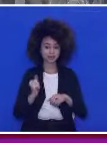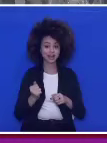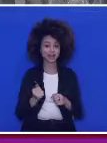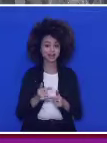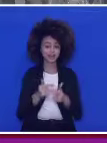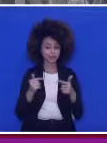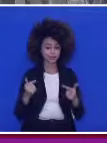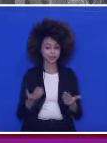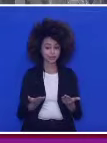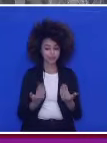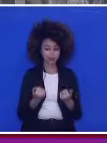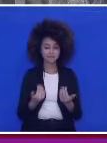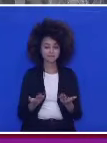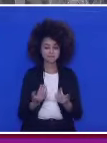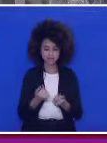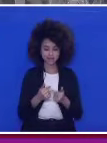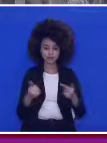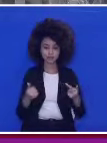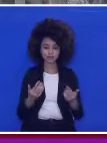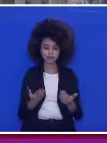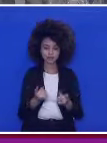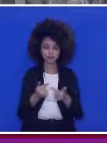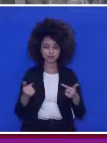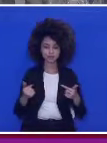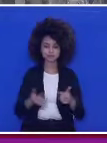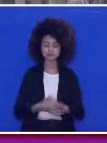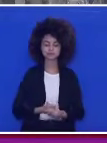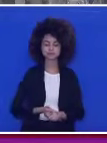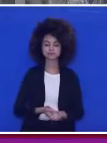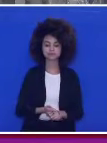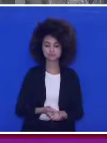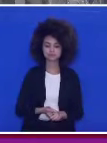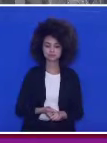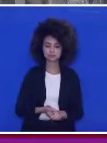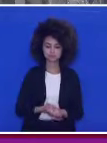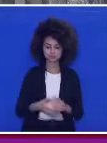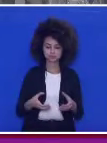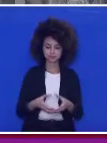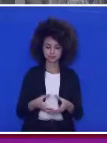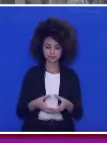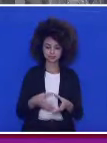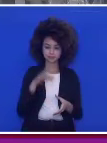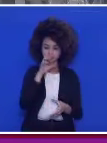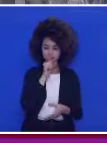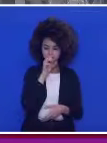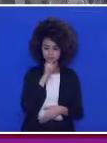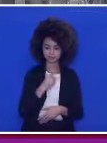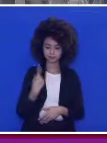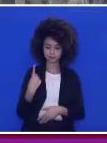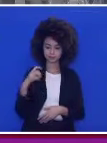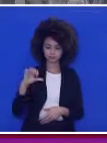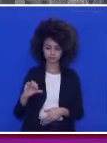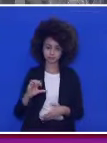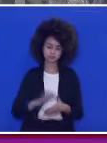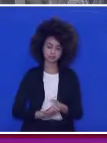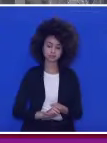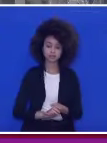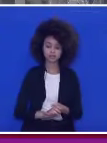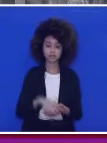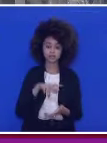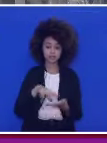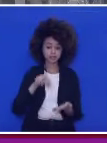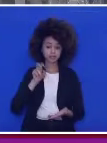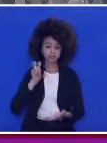vem. Vem sorte, vem sorte. Bola laranja, número 19. Laranja, 19.